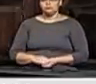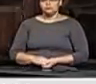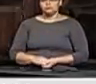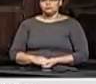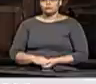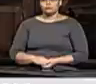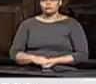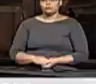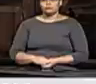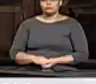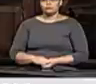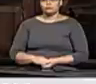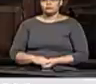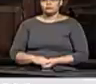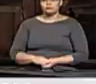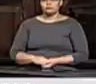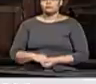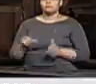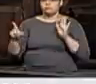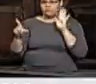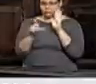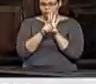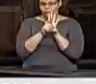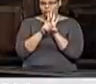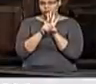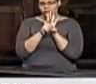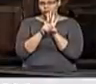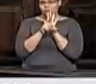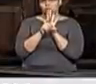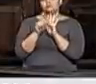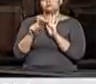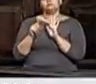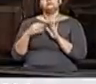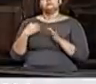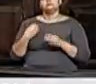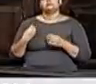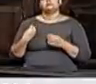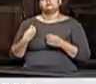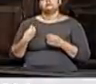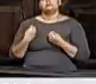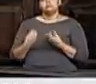pequena parte? Pois não. A lei que delegou